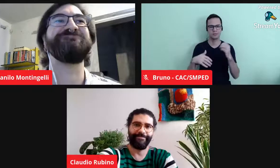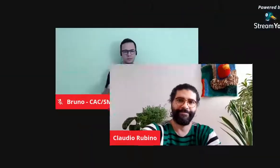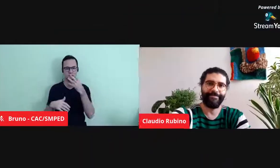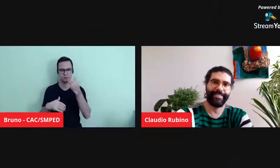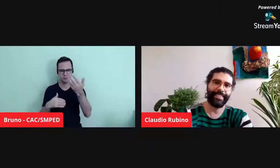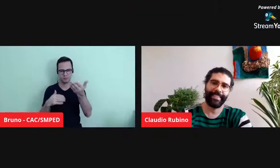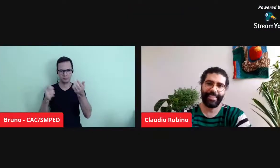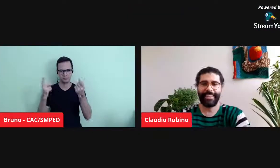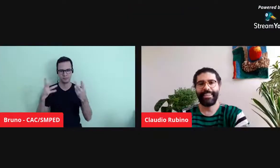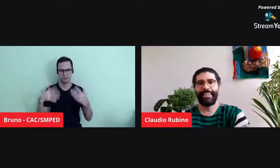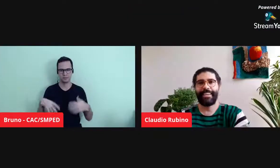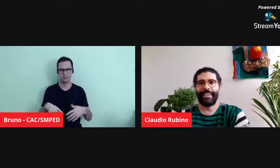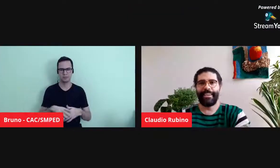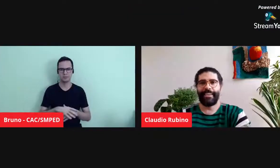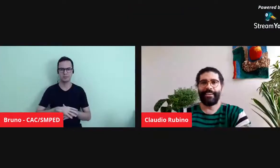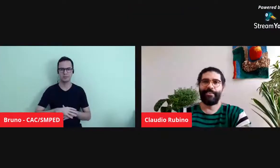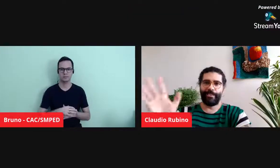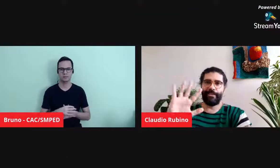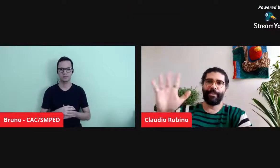você.